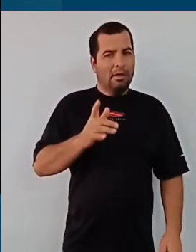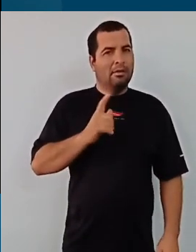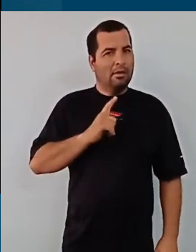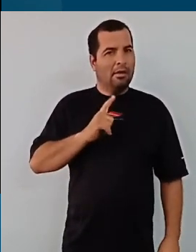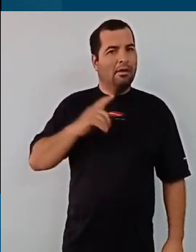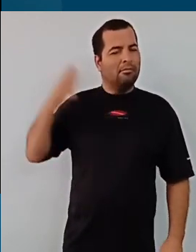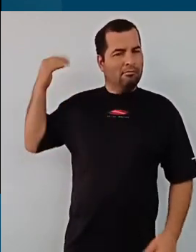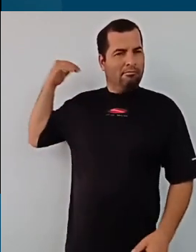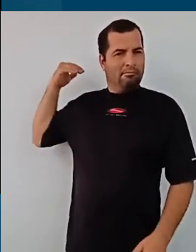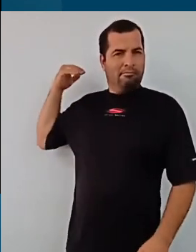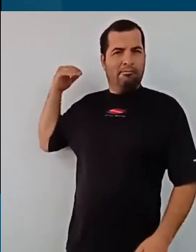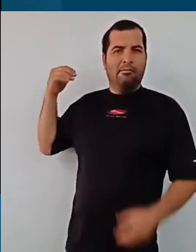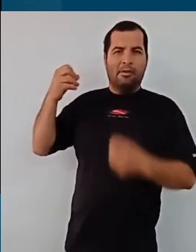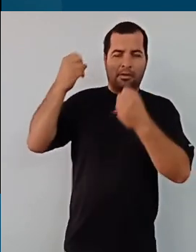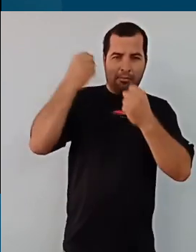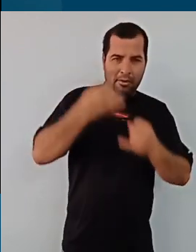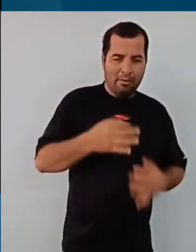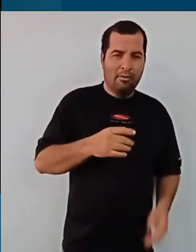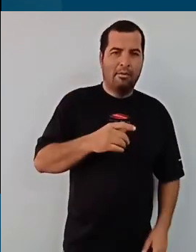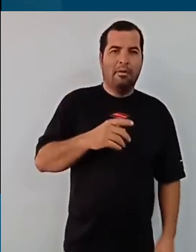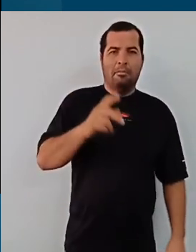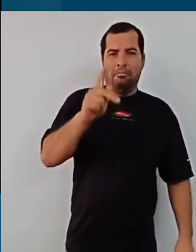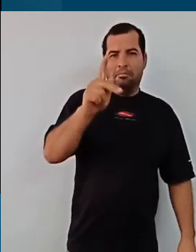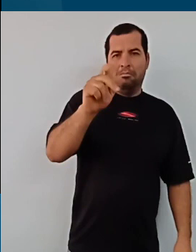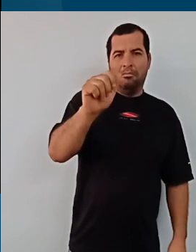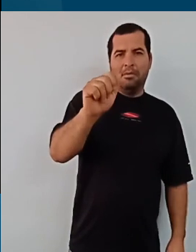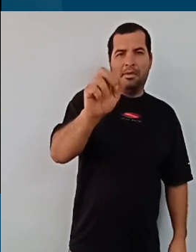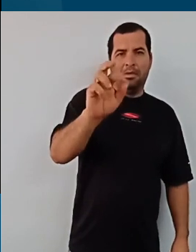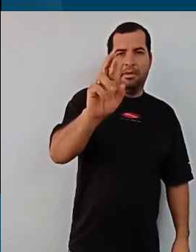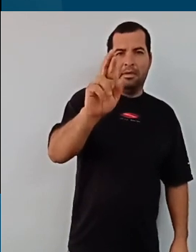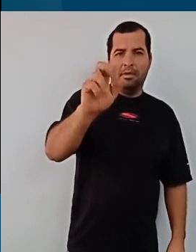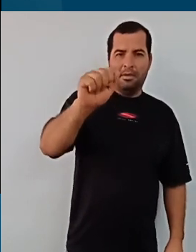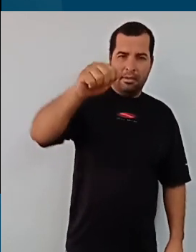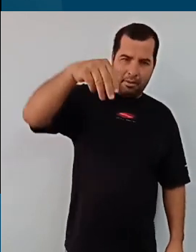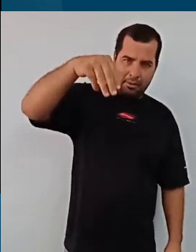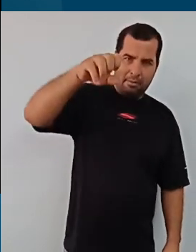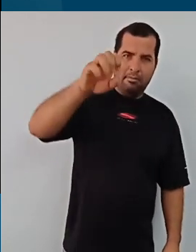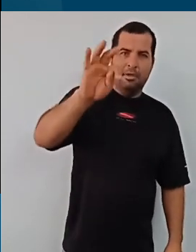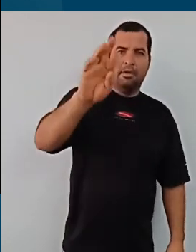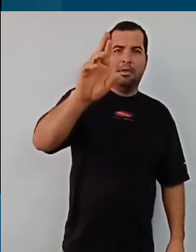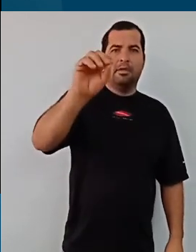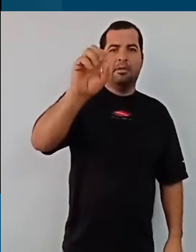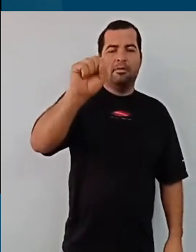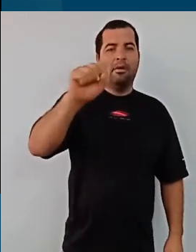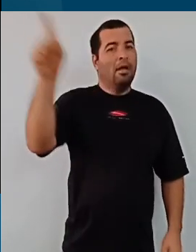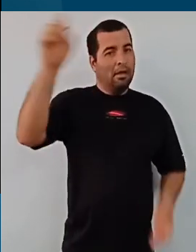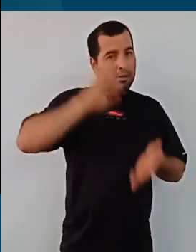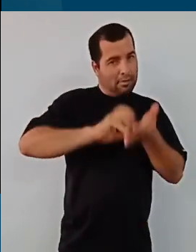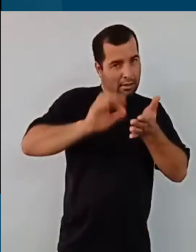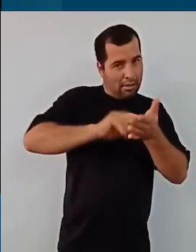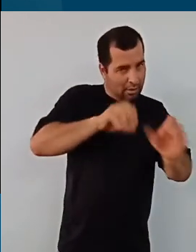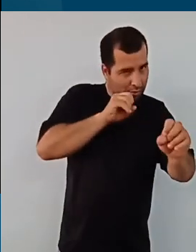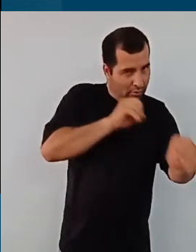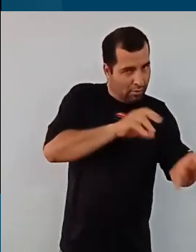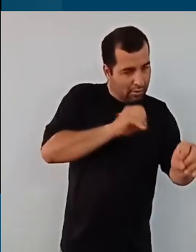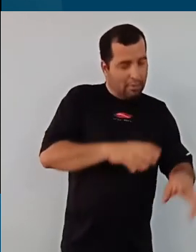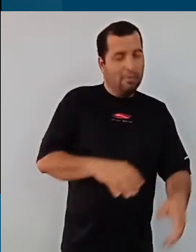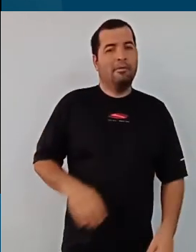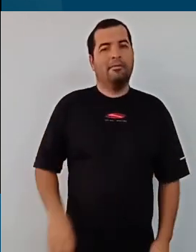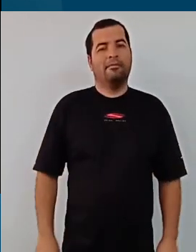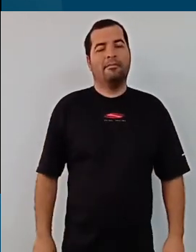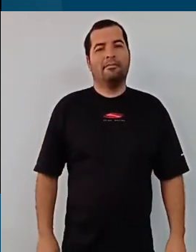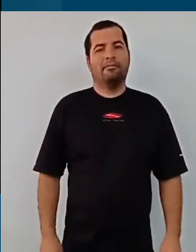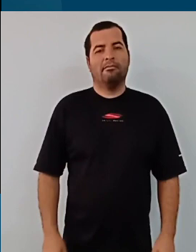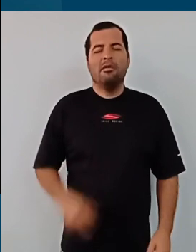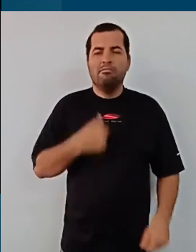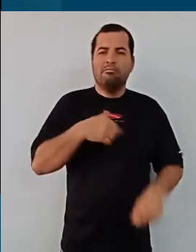gente começou a falar de parâmetros, e na Secretaria de Educação lá,